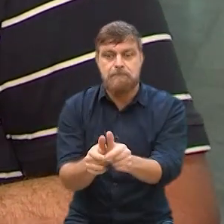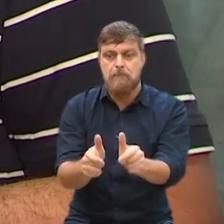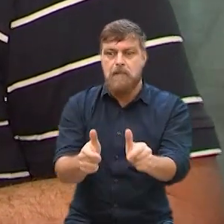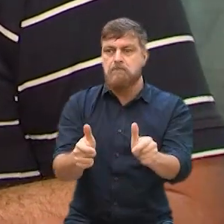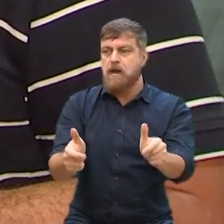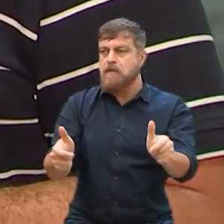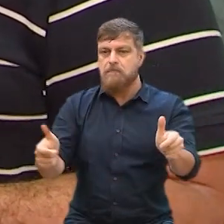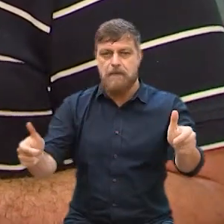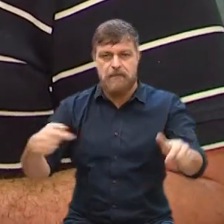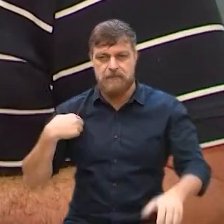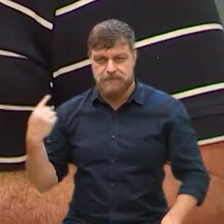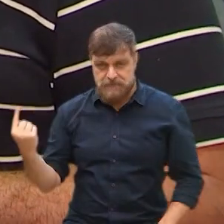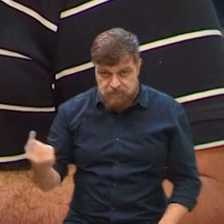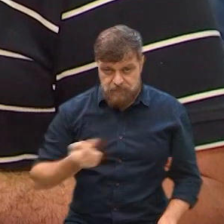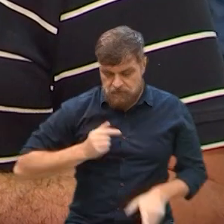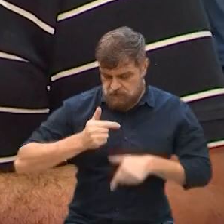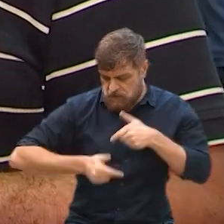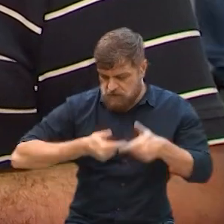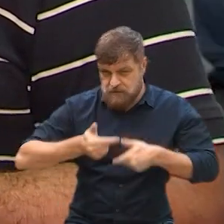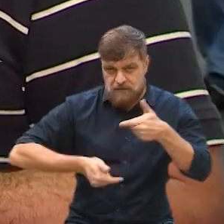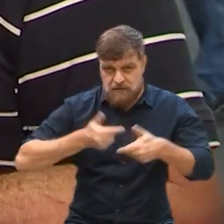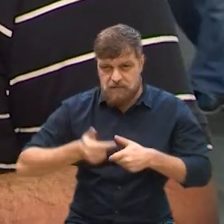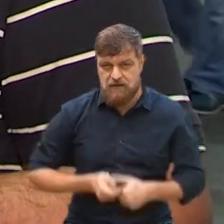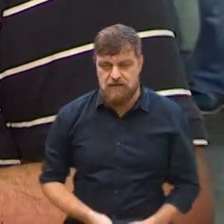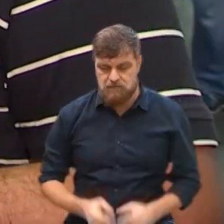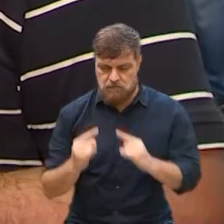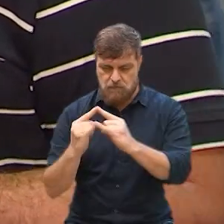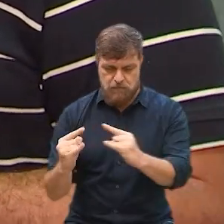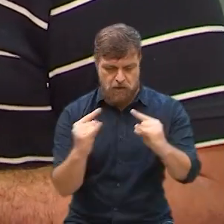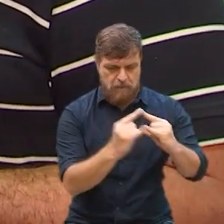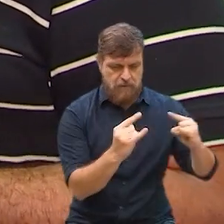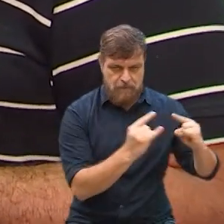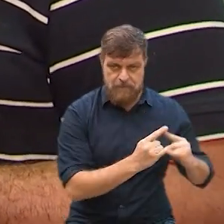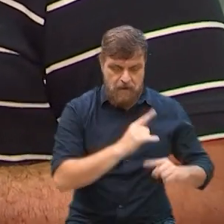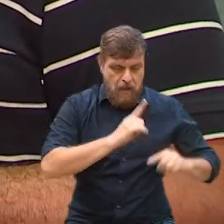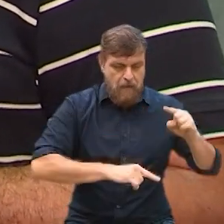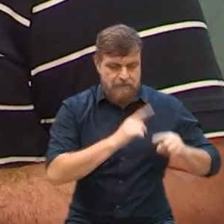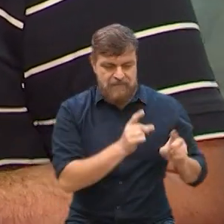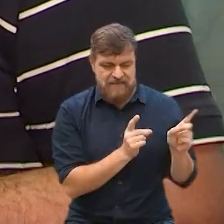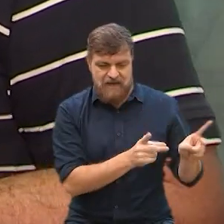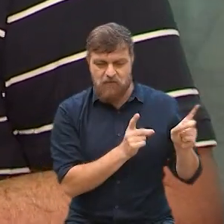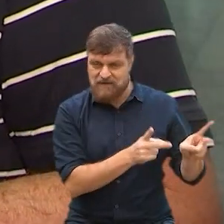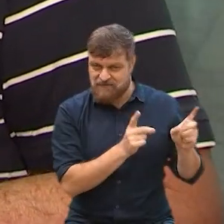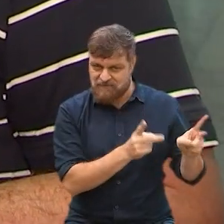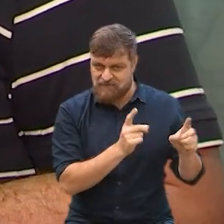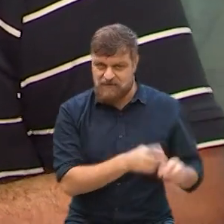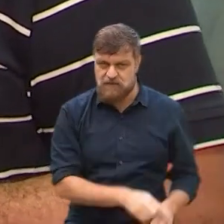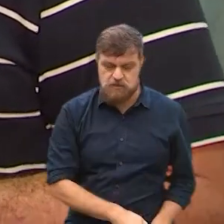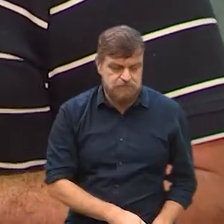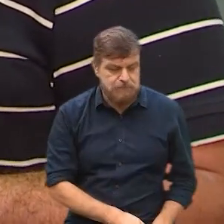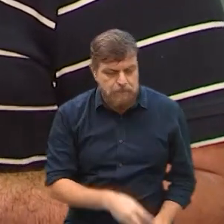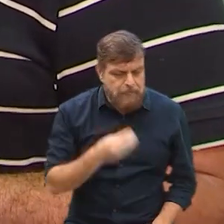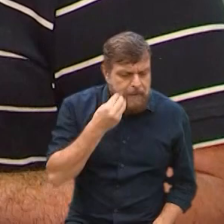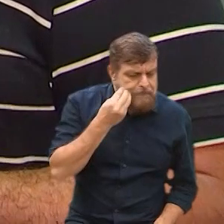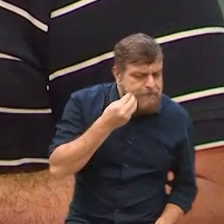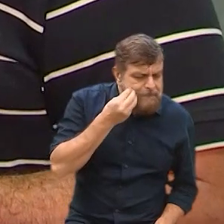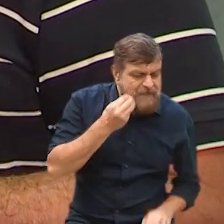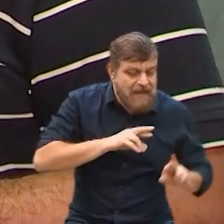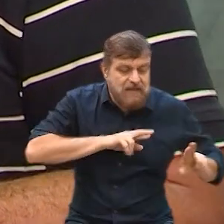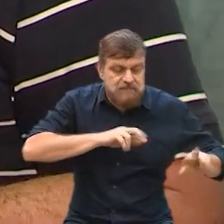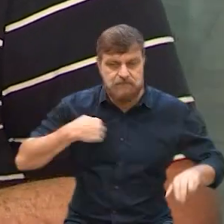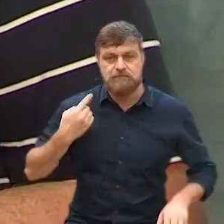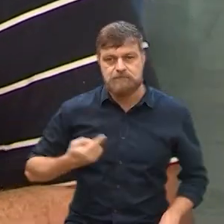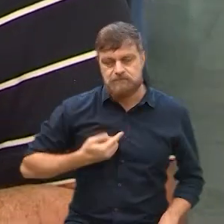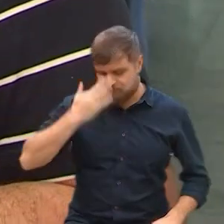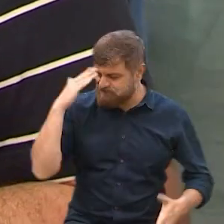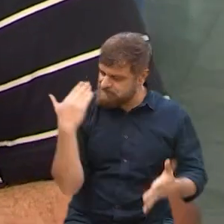dia. Nós trabalhamos muito com o Empório, né? O Empório trabalha com muito produto diferenciado, então a gente aposta